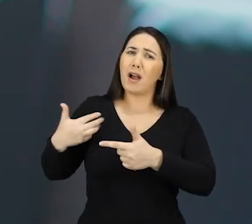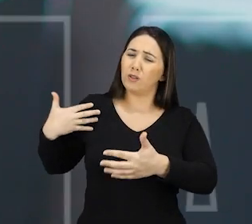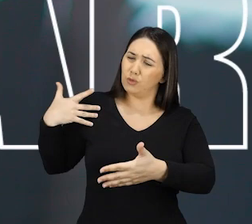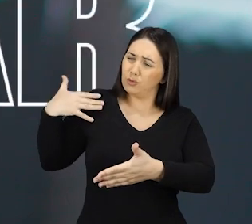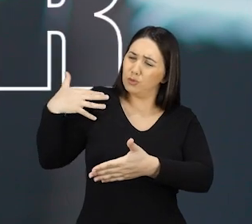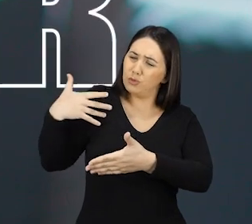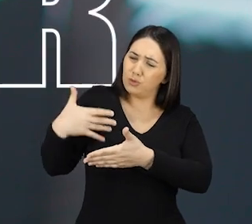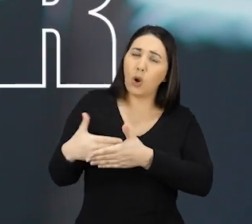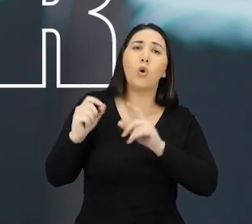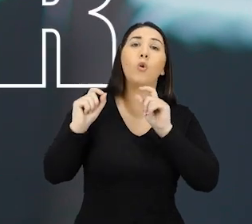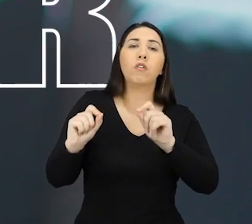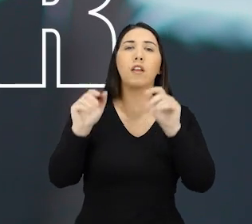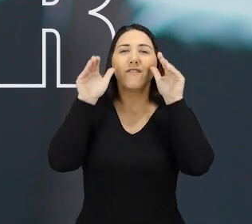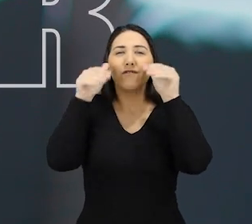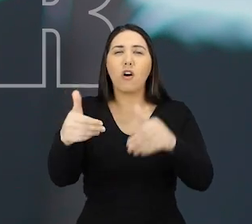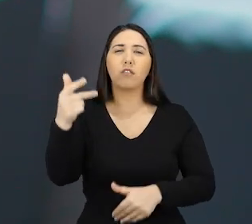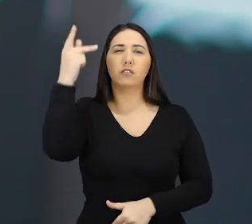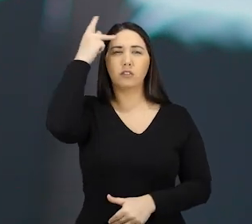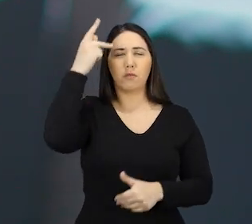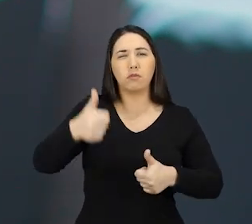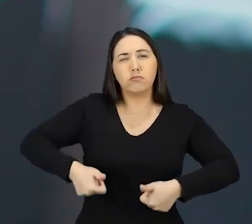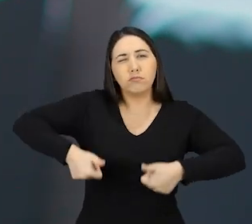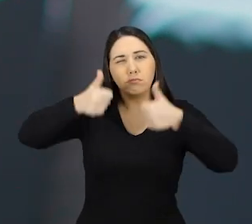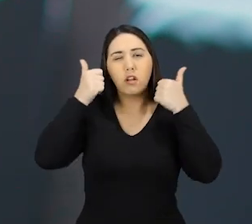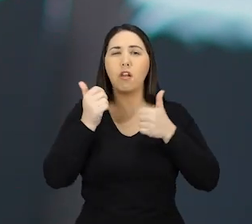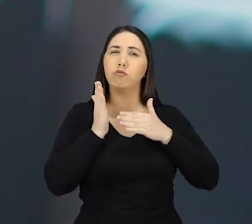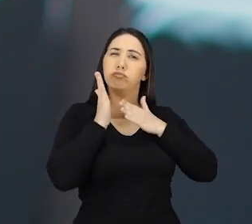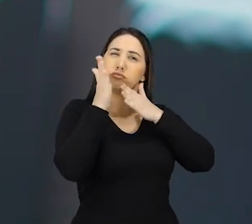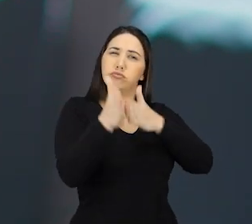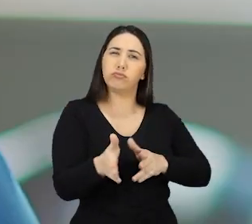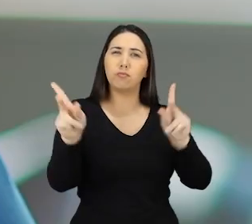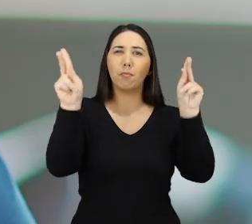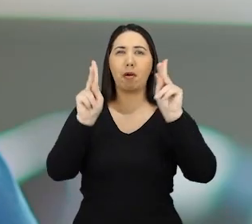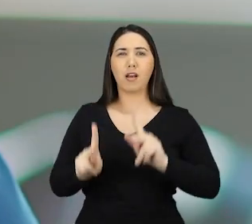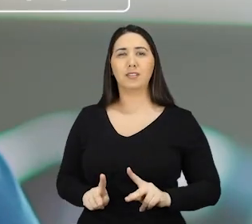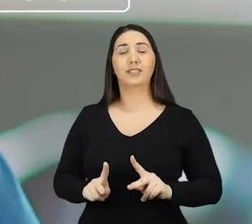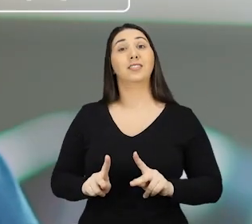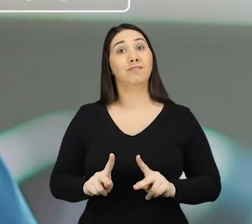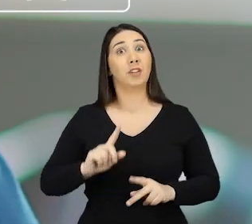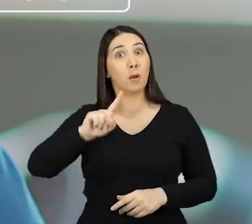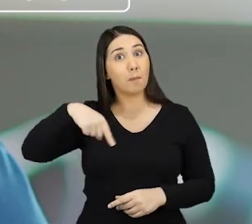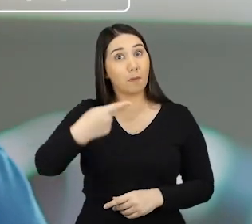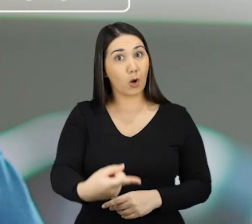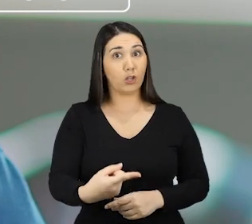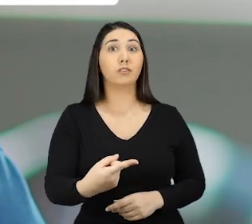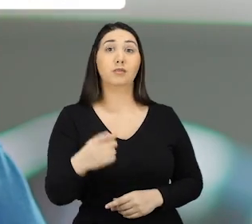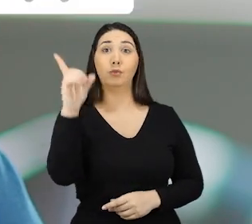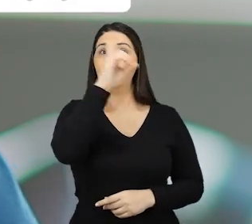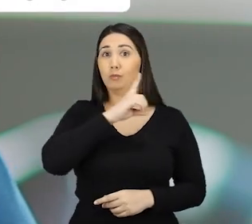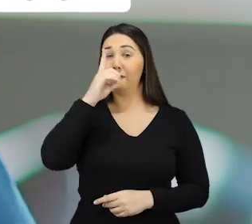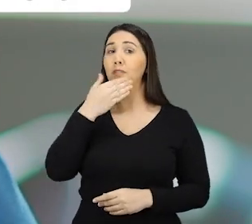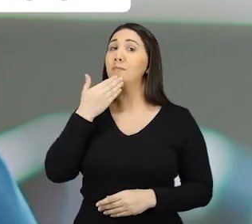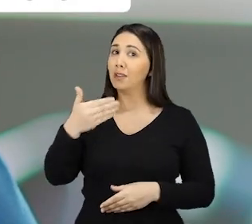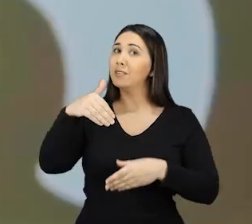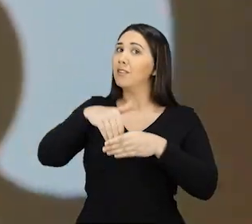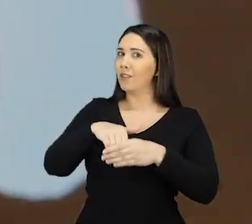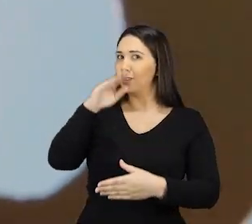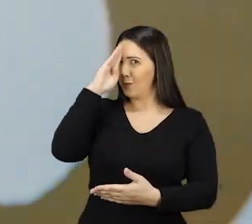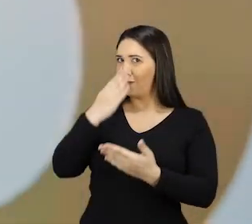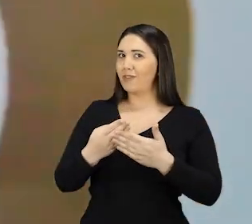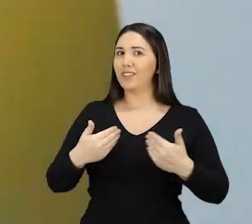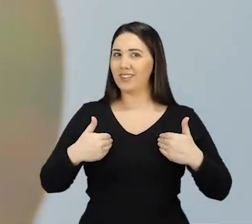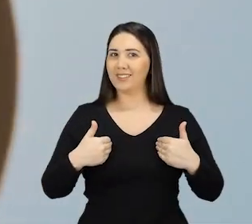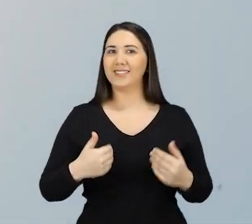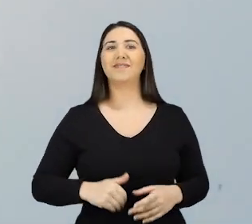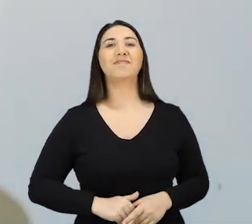toda, trabalhar por São Paulo, para seguir em frente e para seguir em paz. No próximo domingo, eu peço o seu voto de confiança.